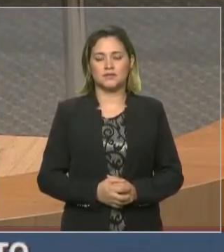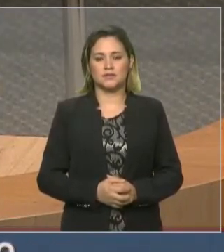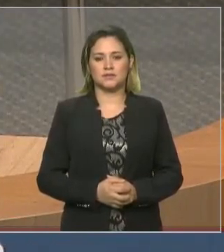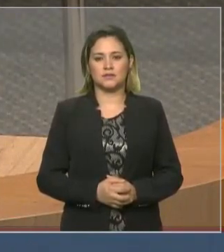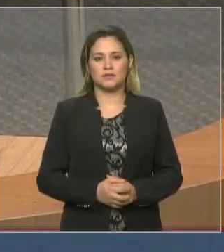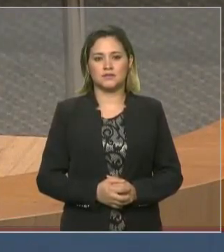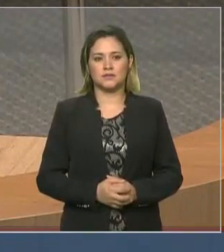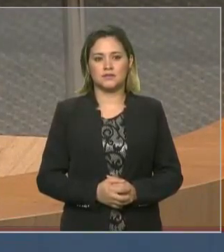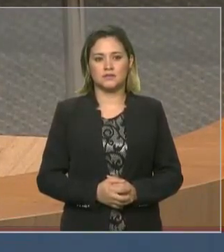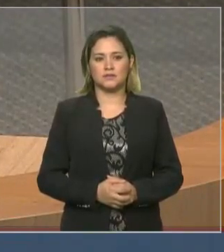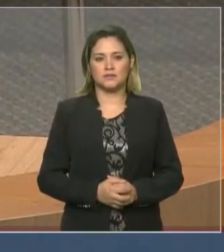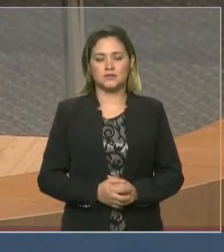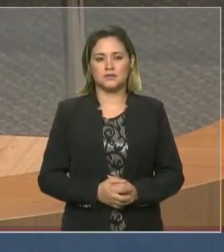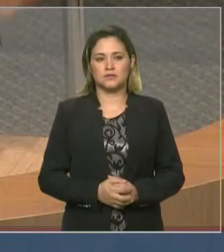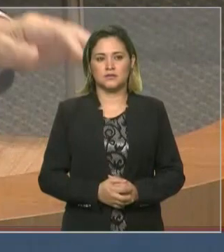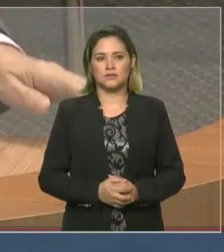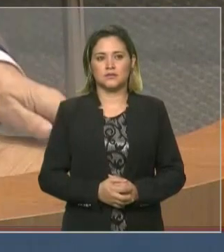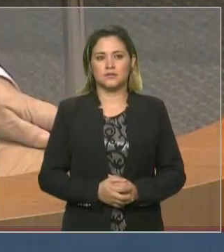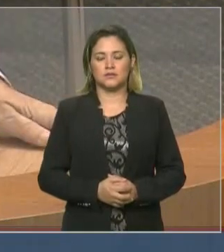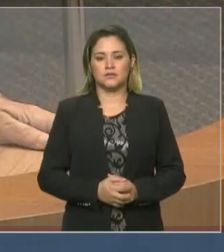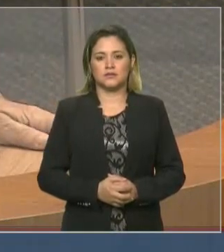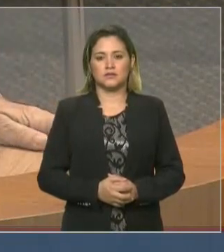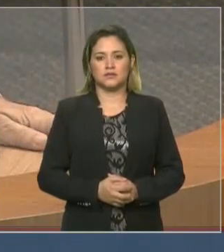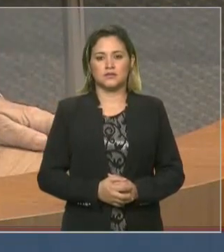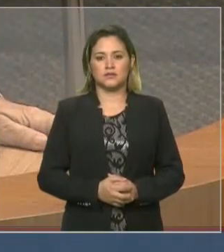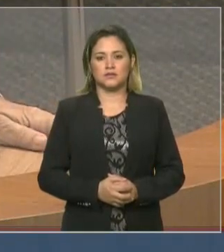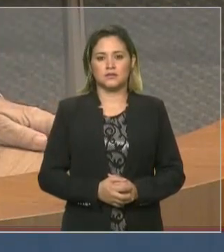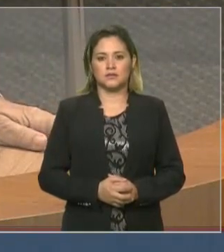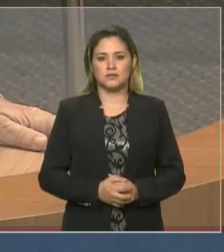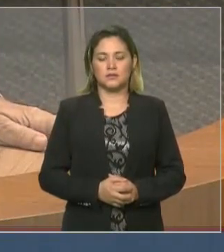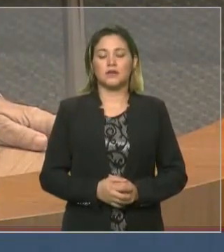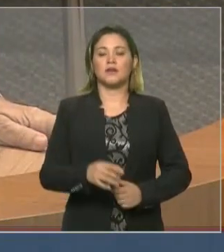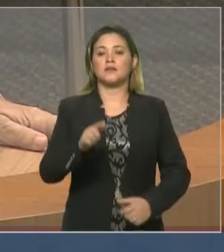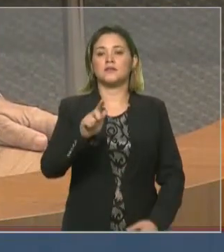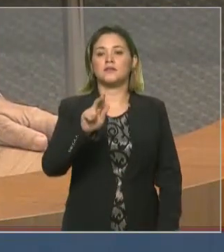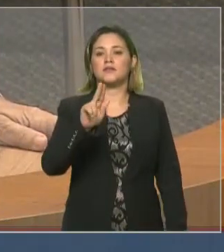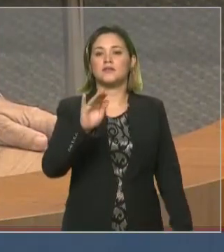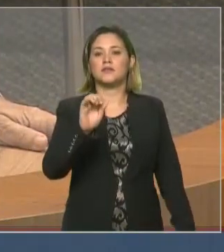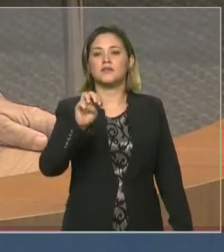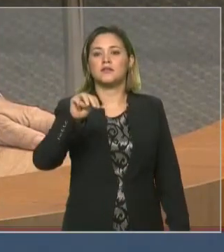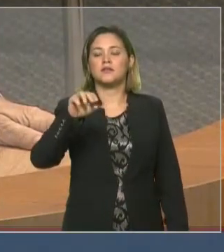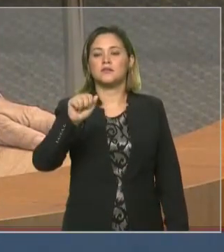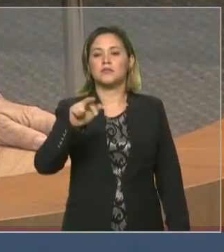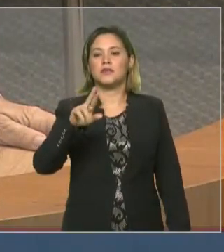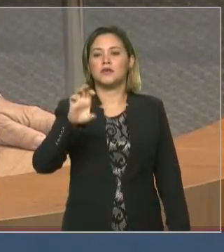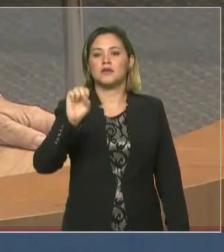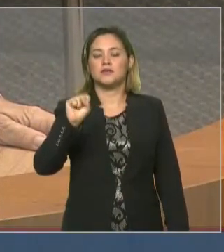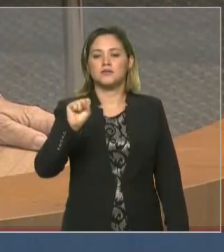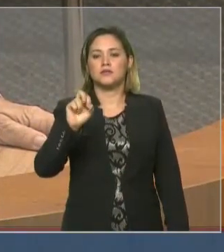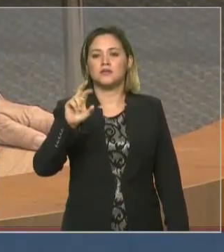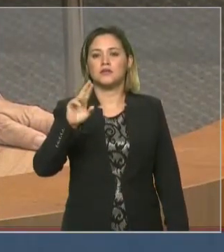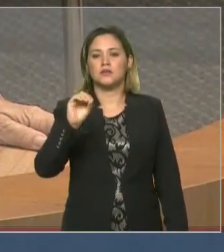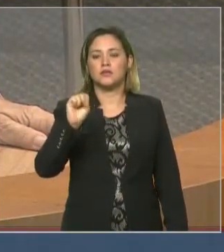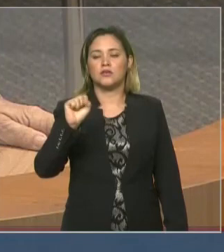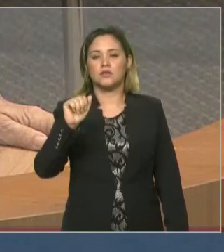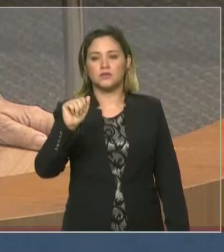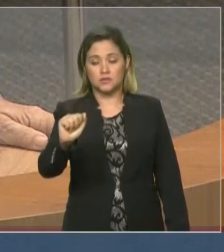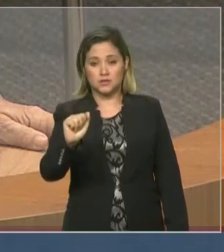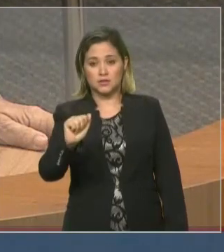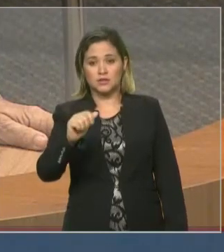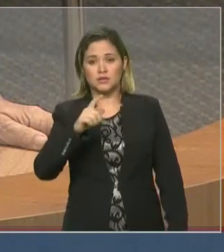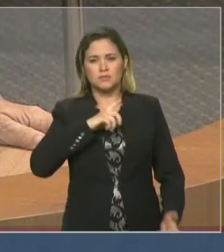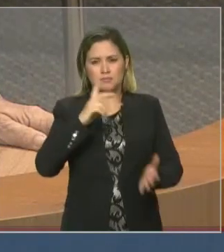Sertão e Veredas, ele tem um conto que tocou-me muito minha